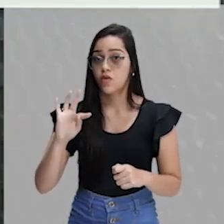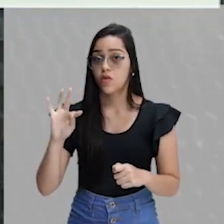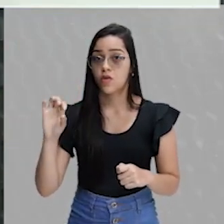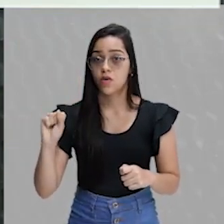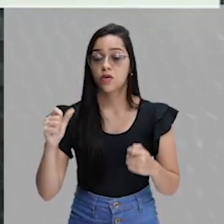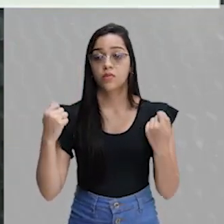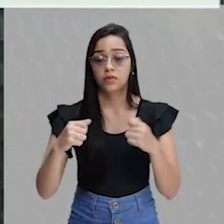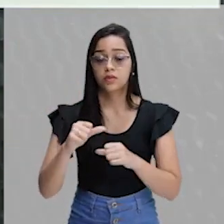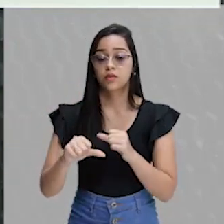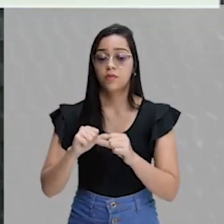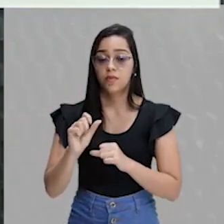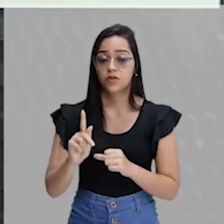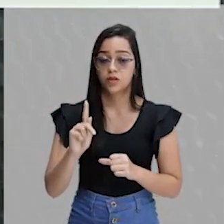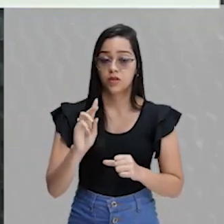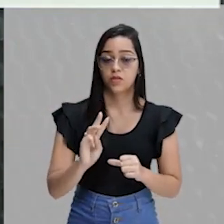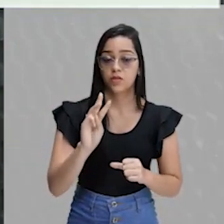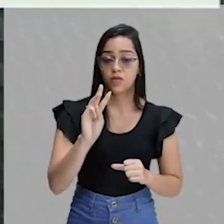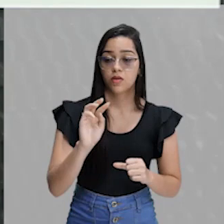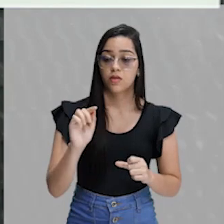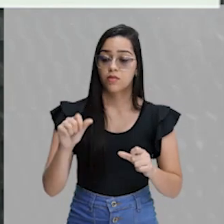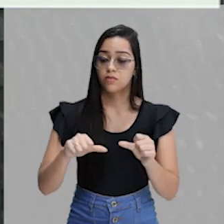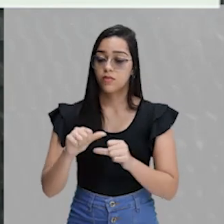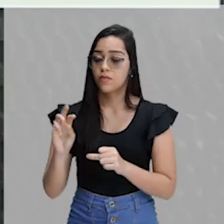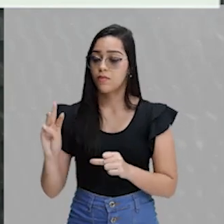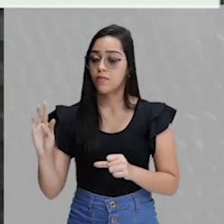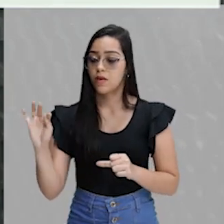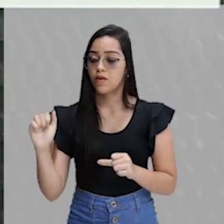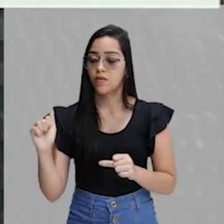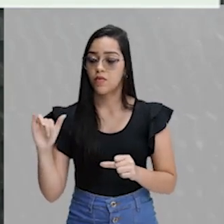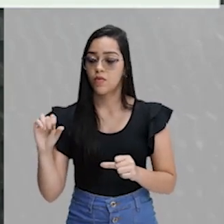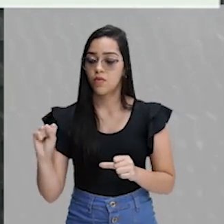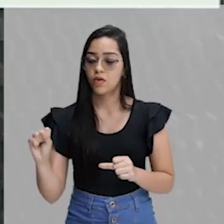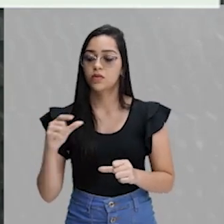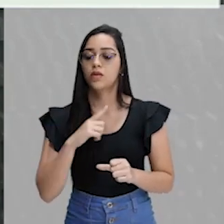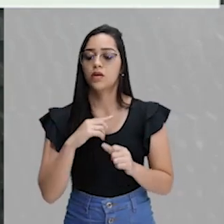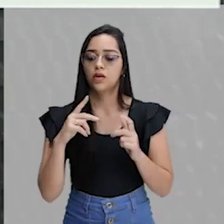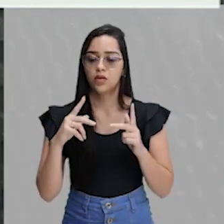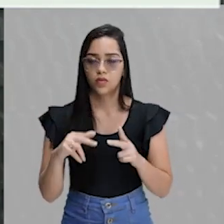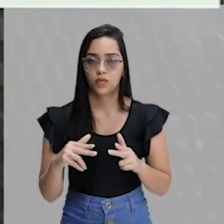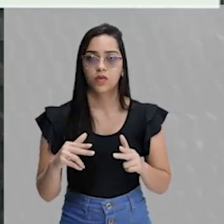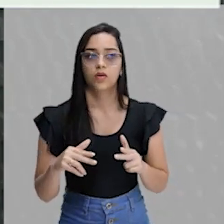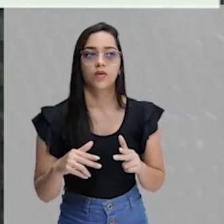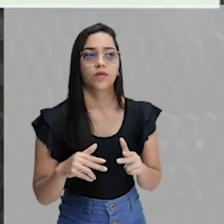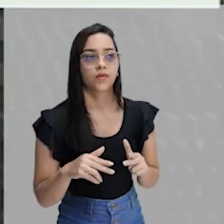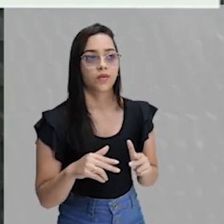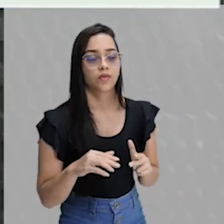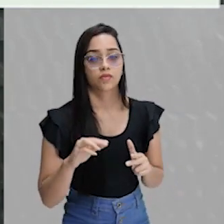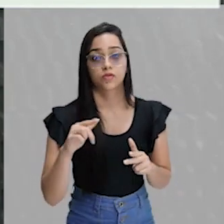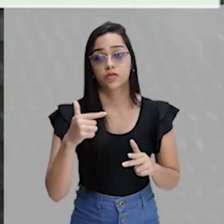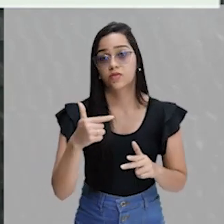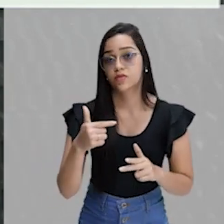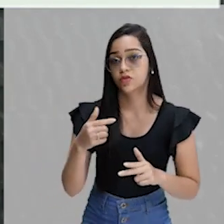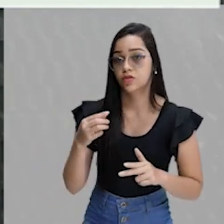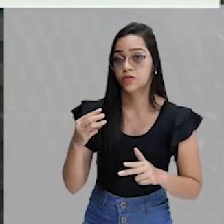de kilowatts para watts. Ok? Então, 23 kW é o mesmo que